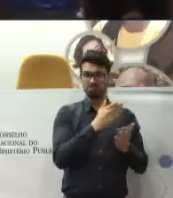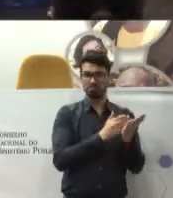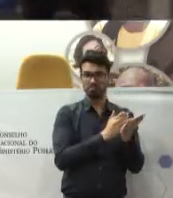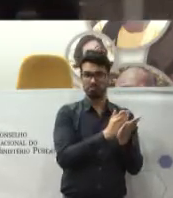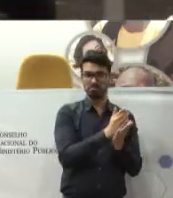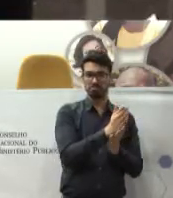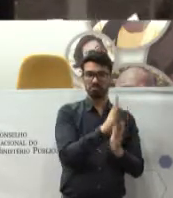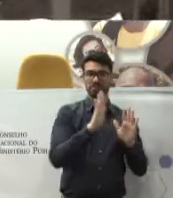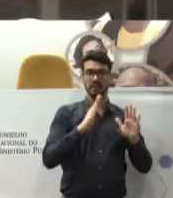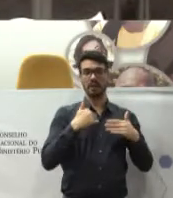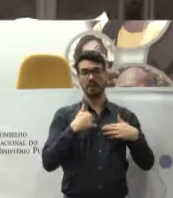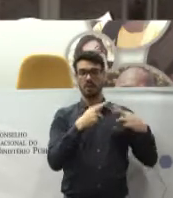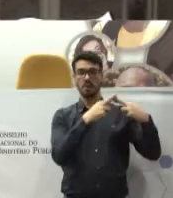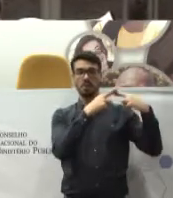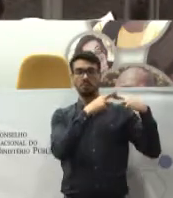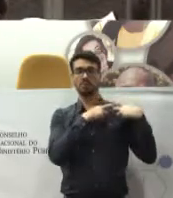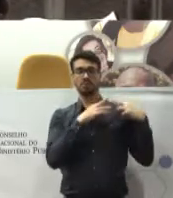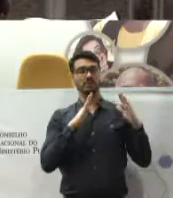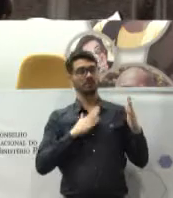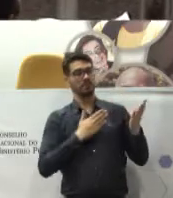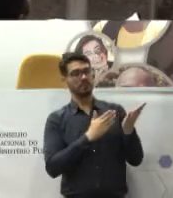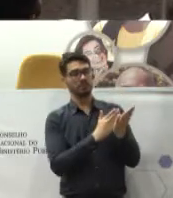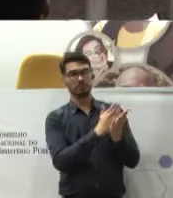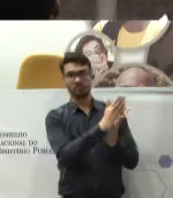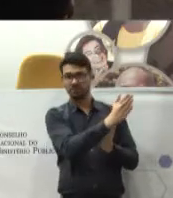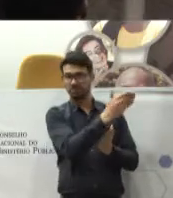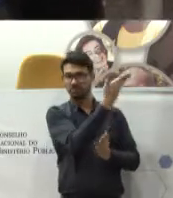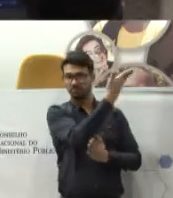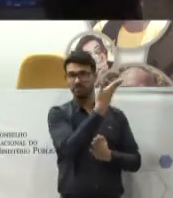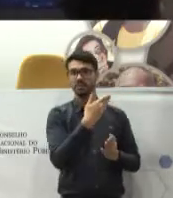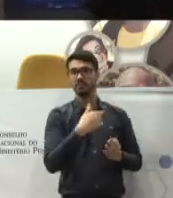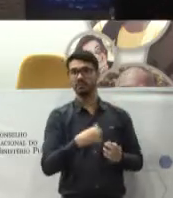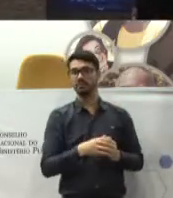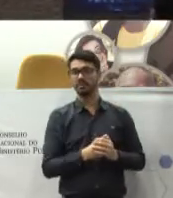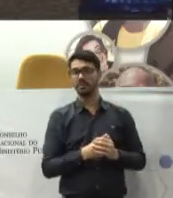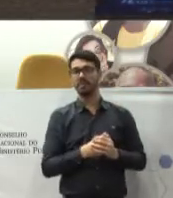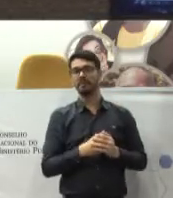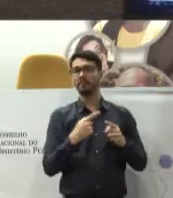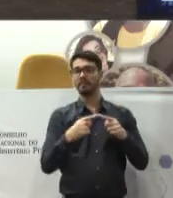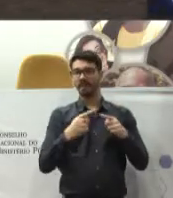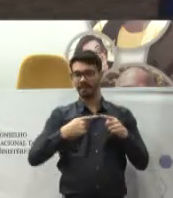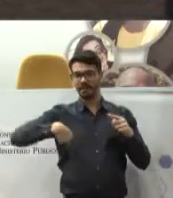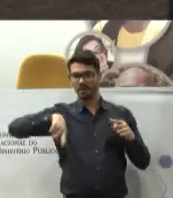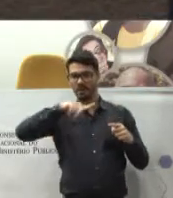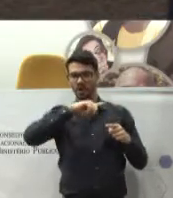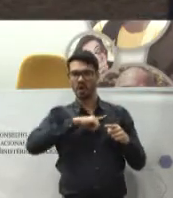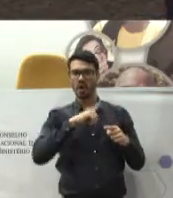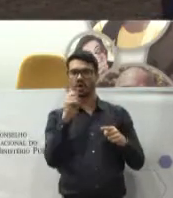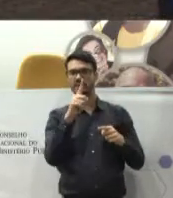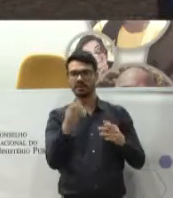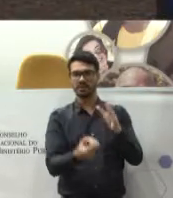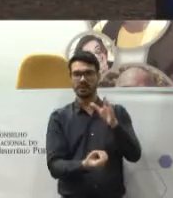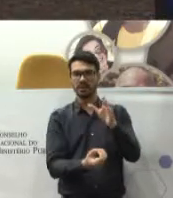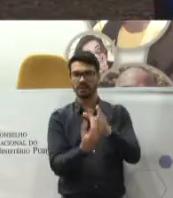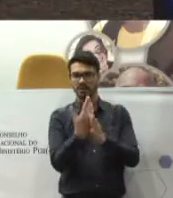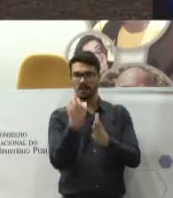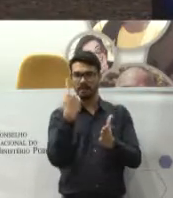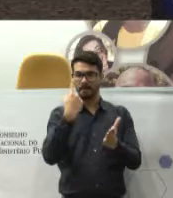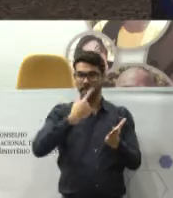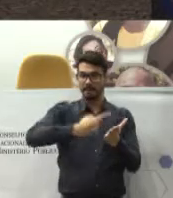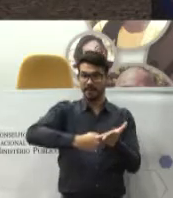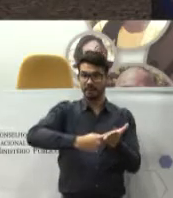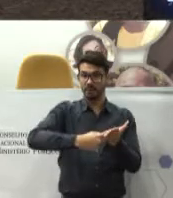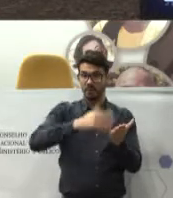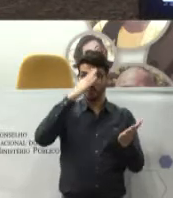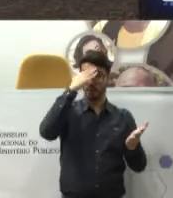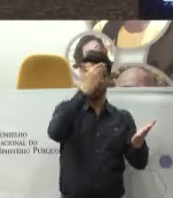linha com maior tranquilidade, né? Até aquela ideia, quando nós não criamos um pacto de confiança, quando